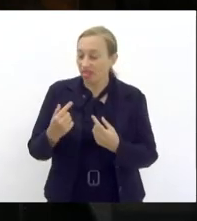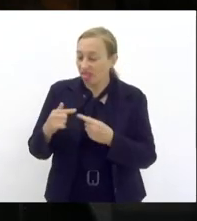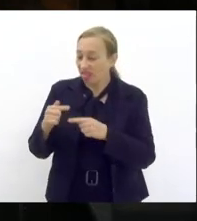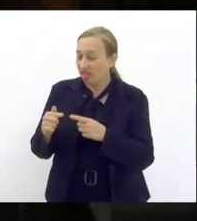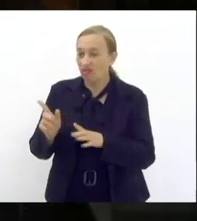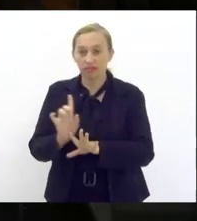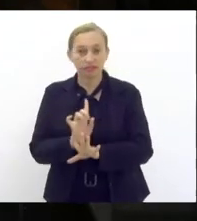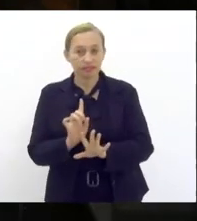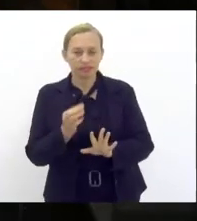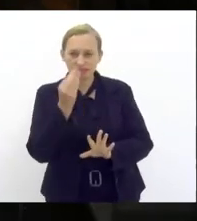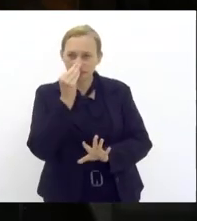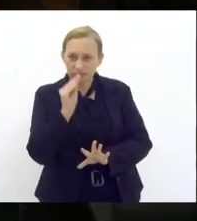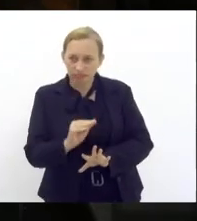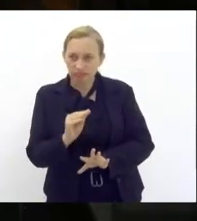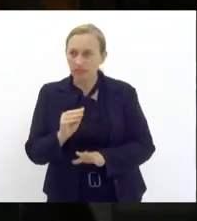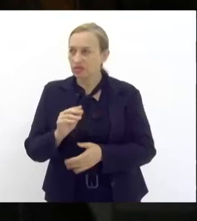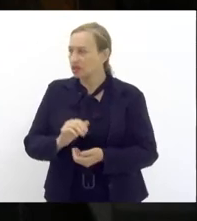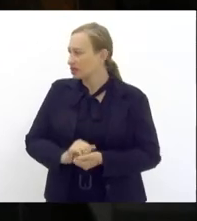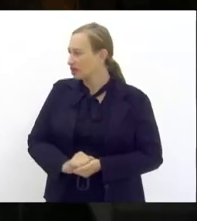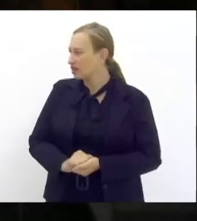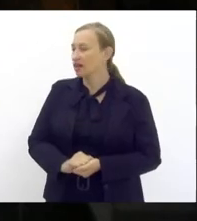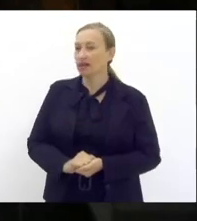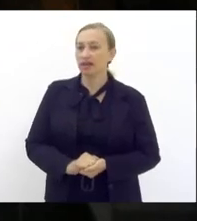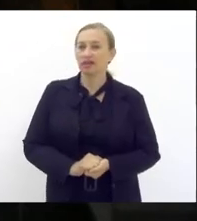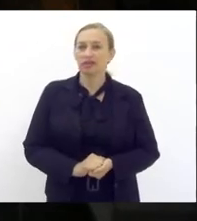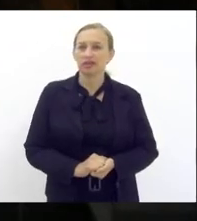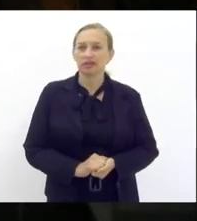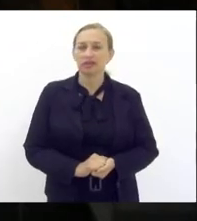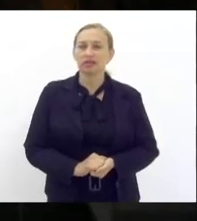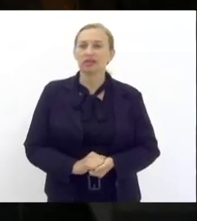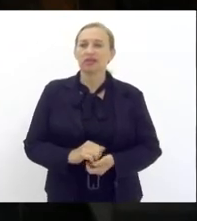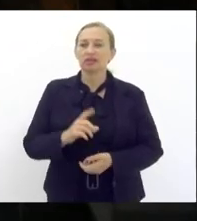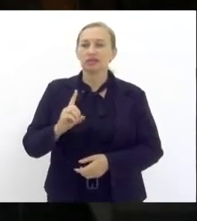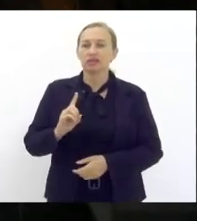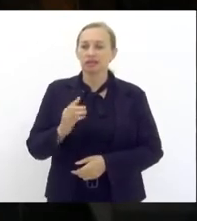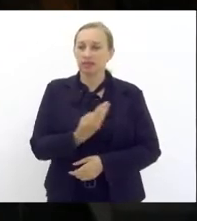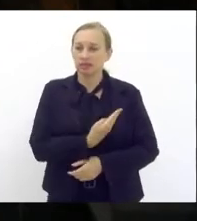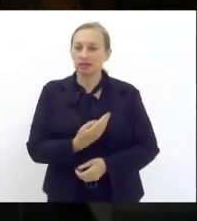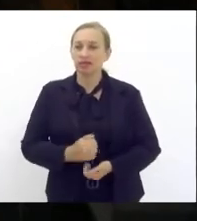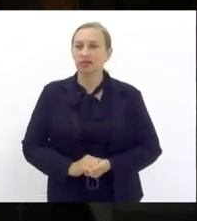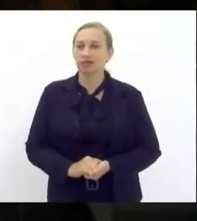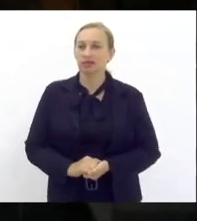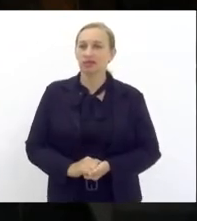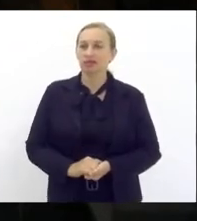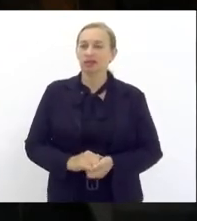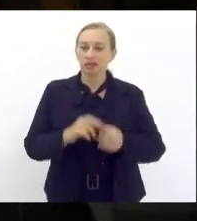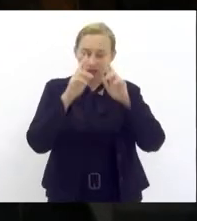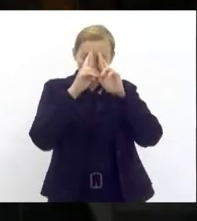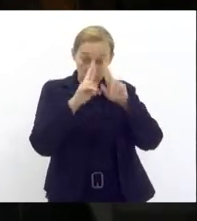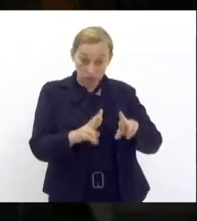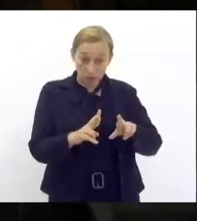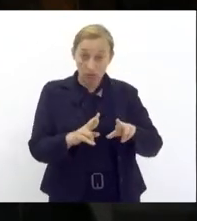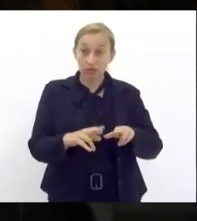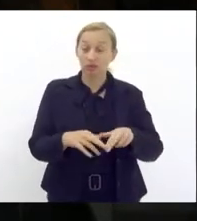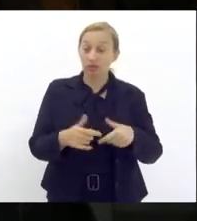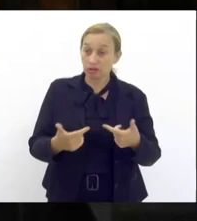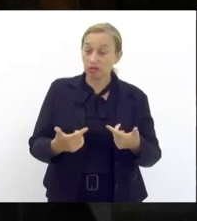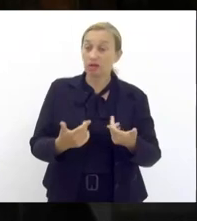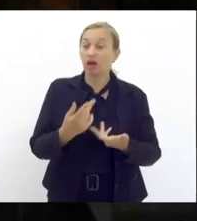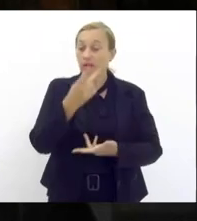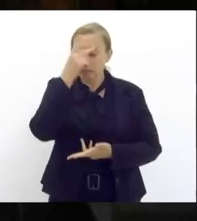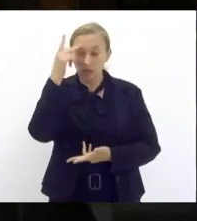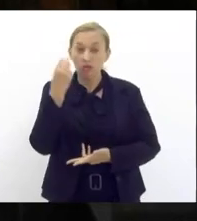ou desprezando a deputada, minha colega deputada Dani Balbi, né, que eu tenho um respeito muito grande, tenho até uma afinidade com ela, uma pessoa gente